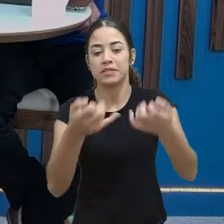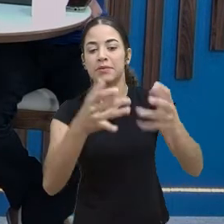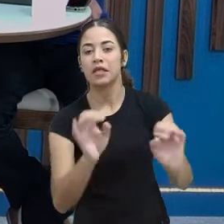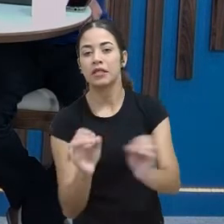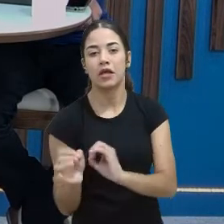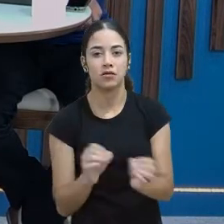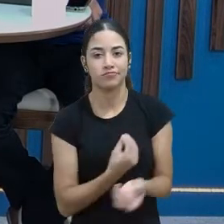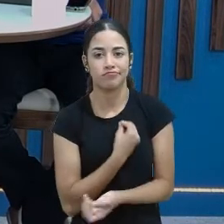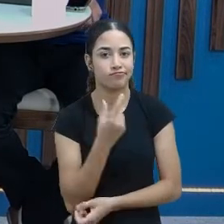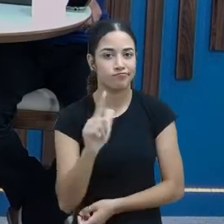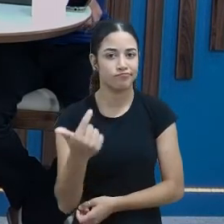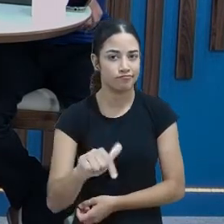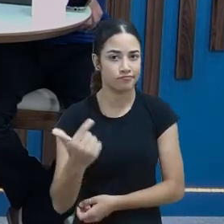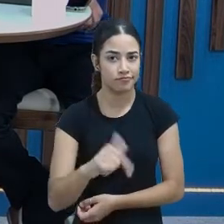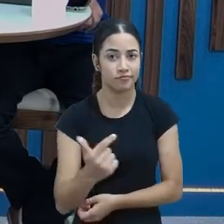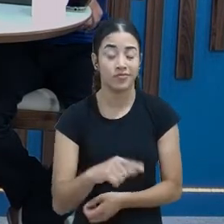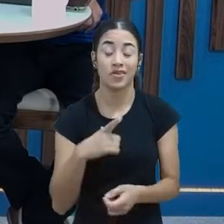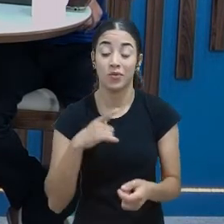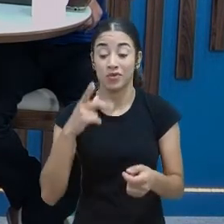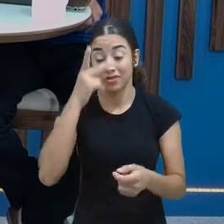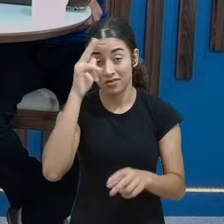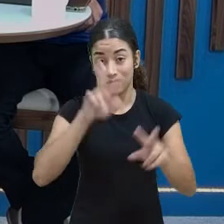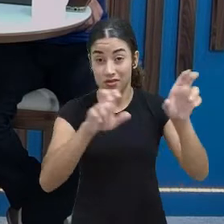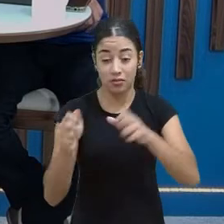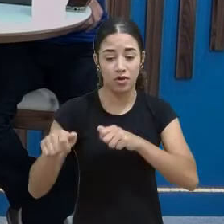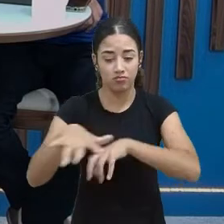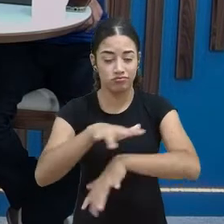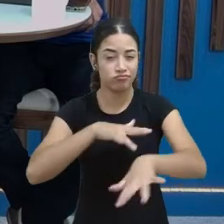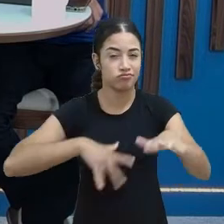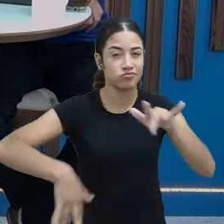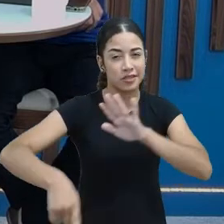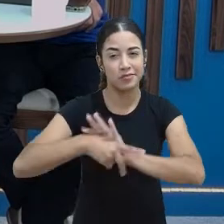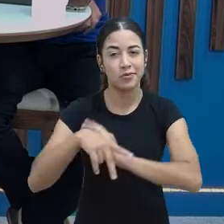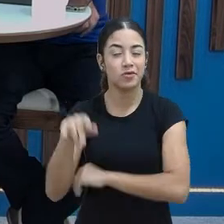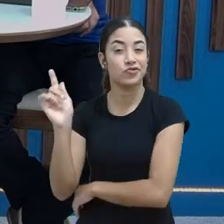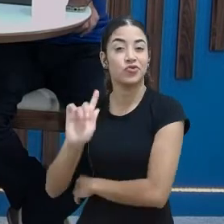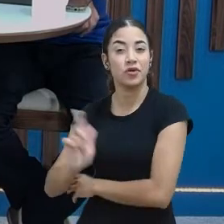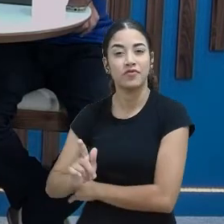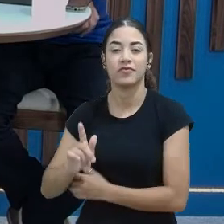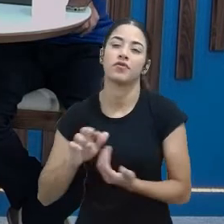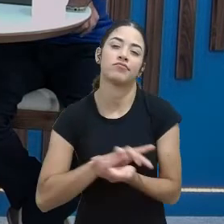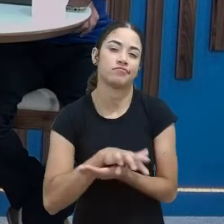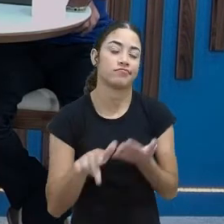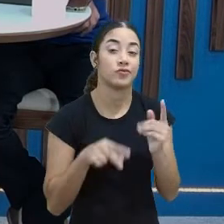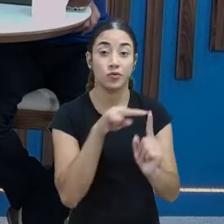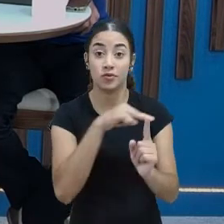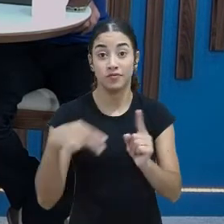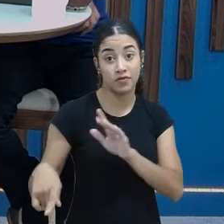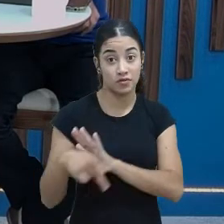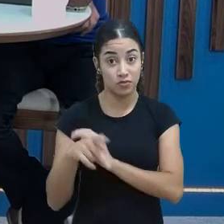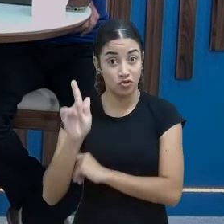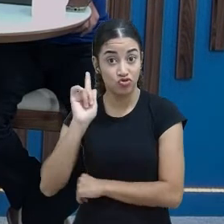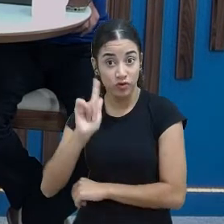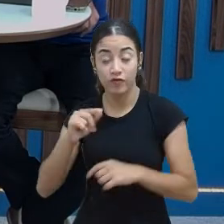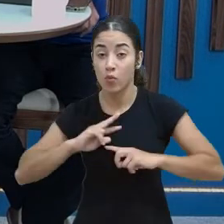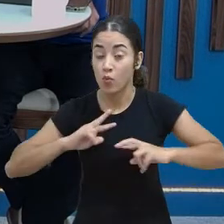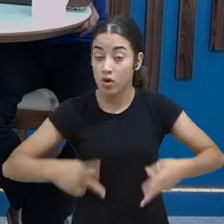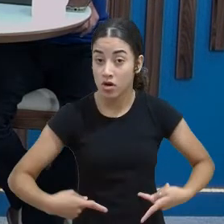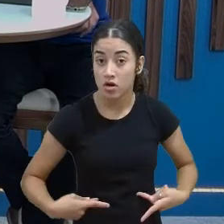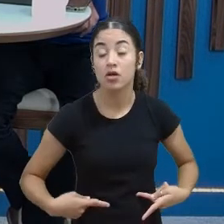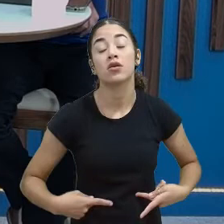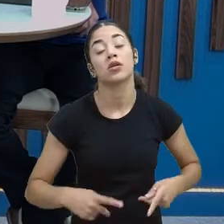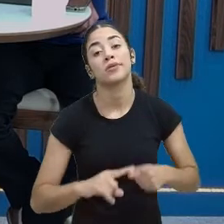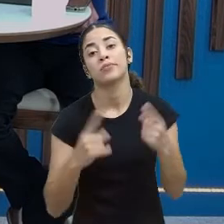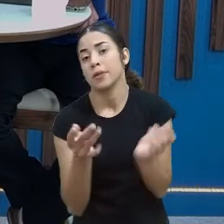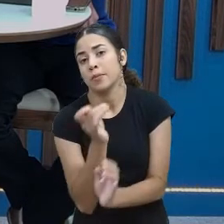que perpassam, que permeiam a história, a geografia, né, do ponto de vista de geografia humana. Tá? Mas,